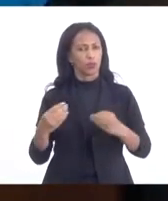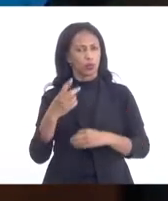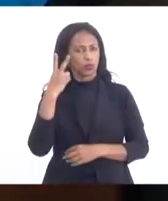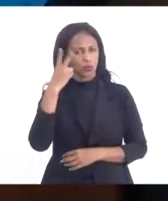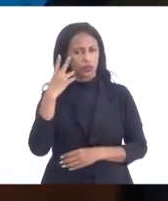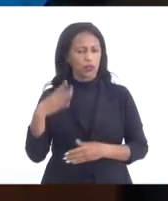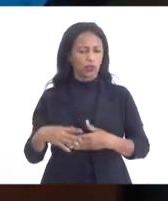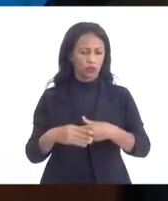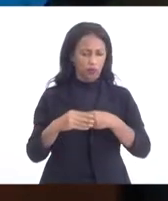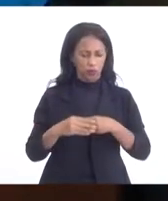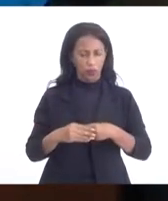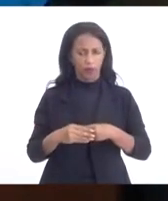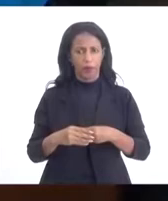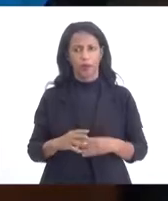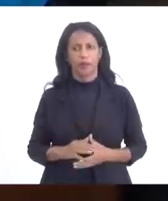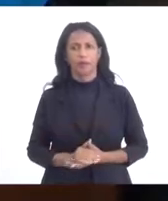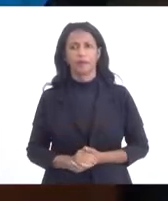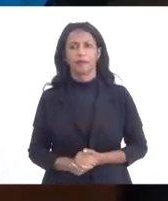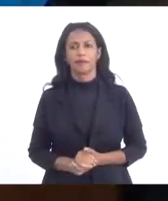vereadores,